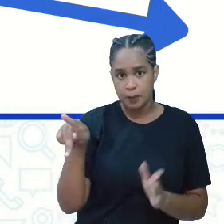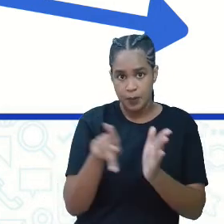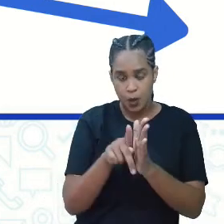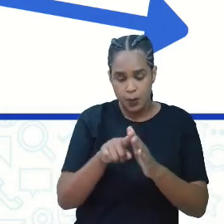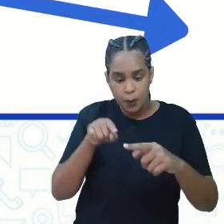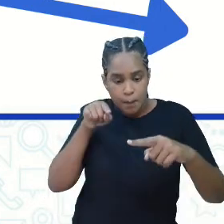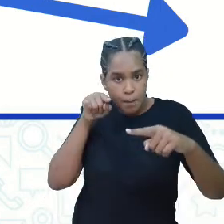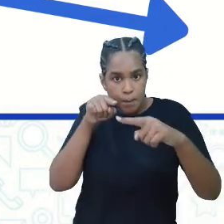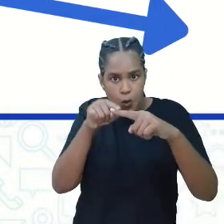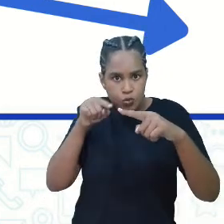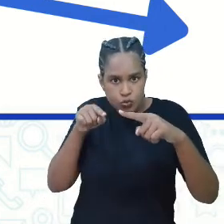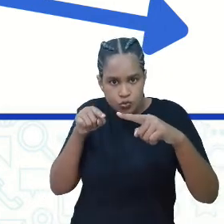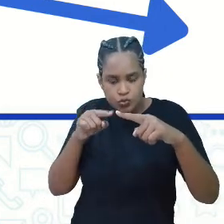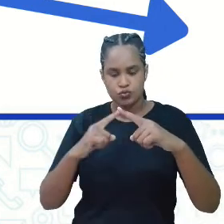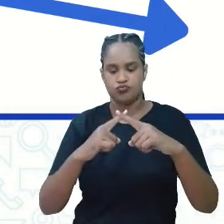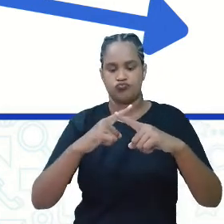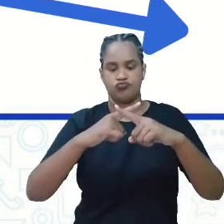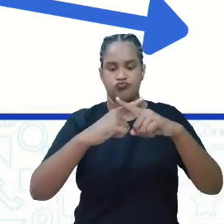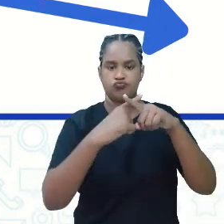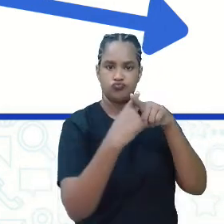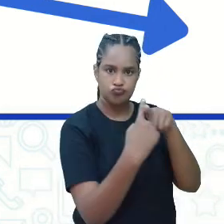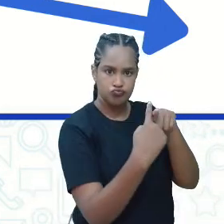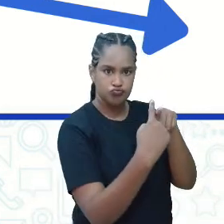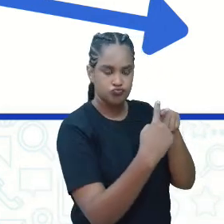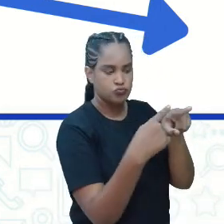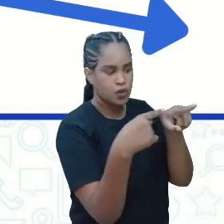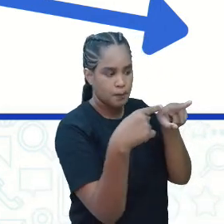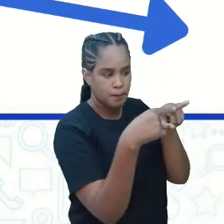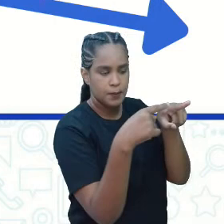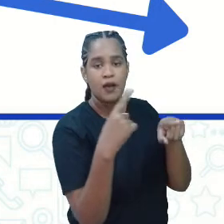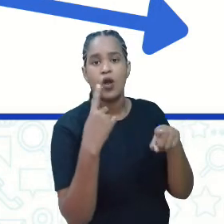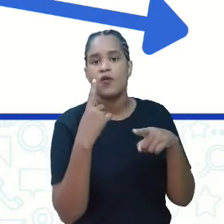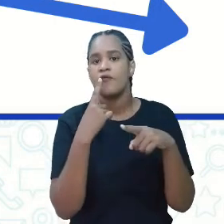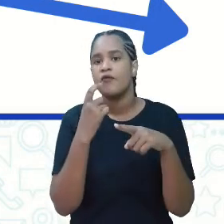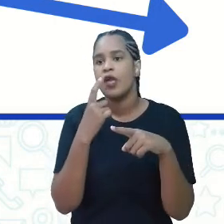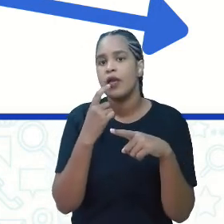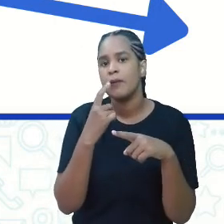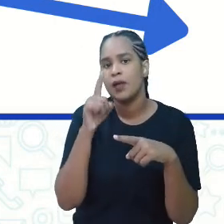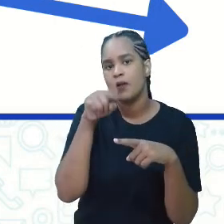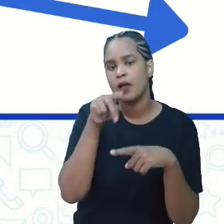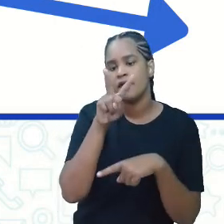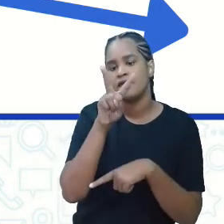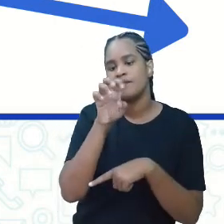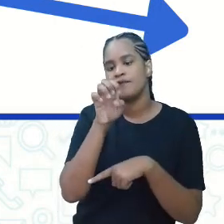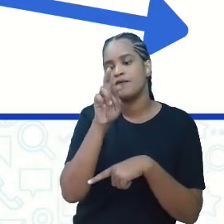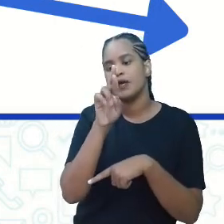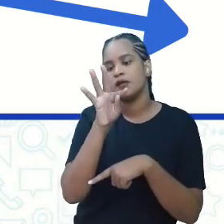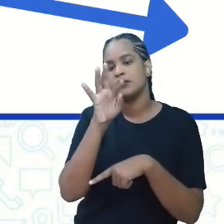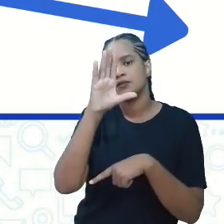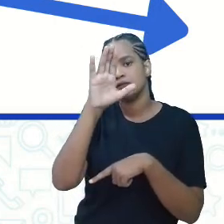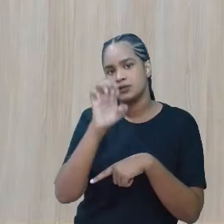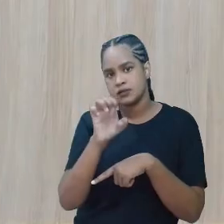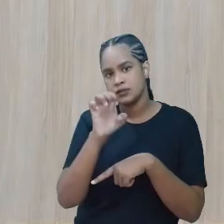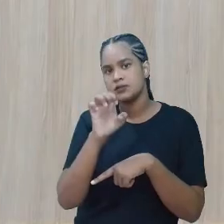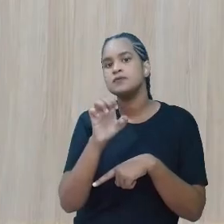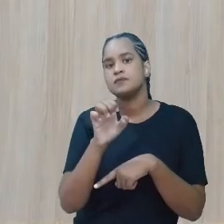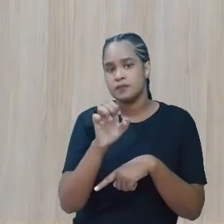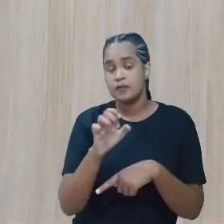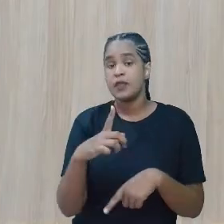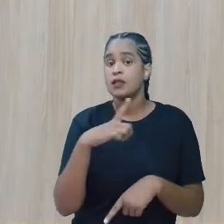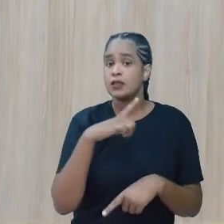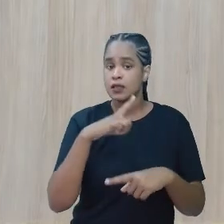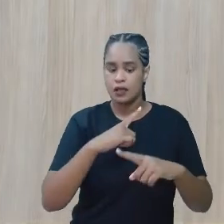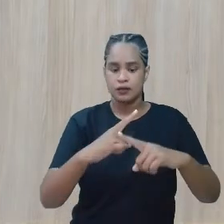o encontro entre as duas retinhas, tá bom? Então, esse pontinho vermelho aí, ele é chamado de vértice. E aí eu tenho ângulos